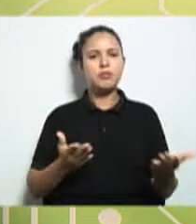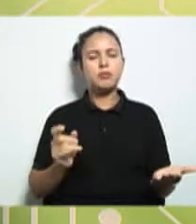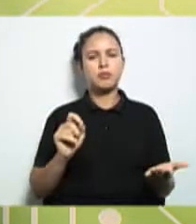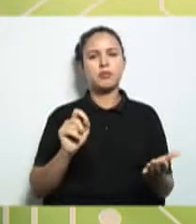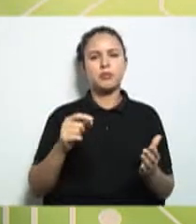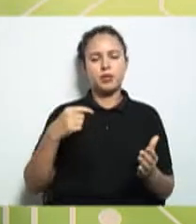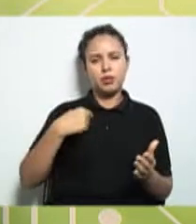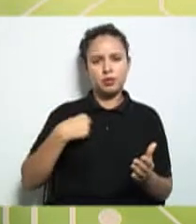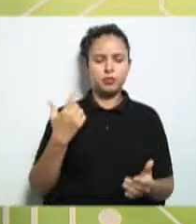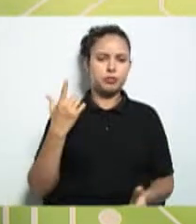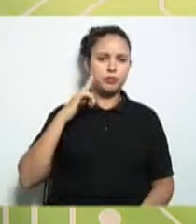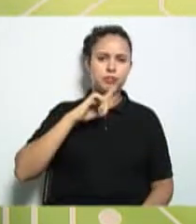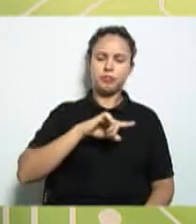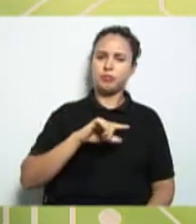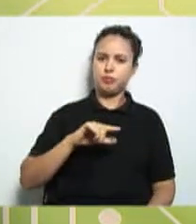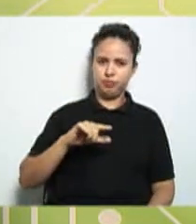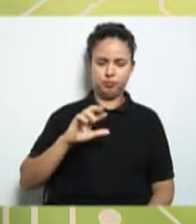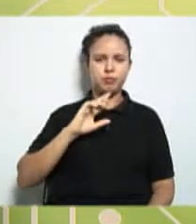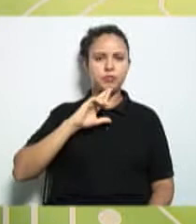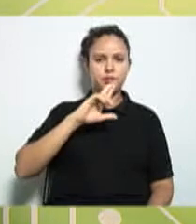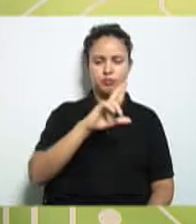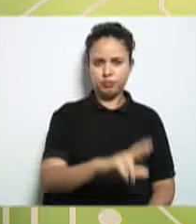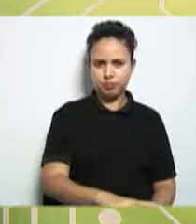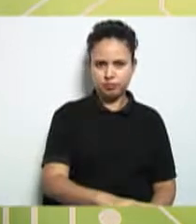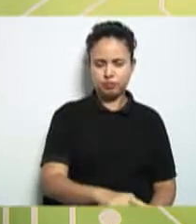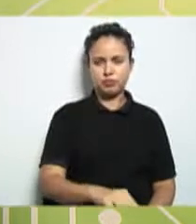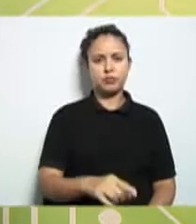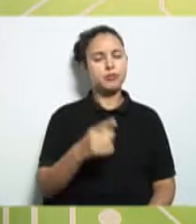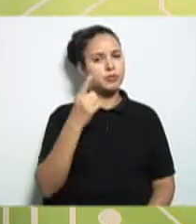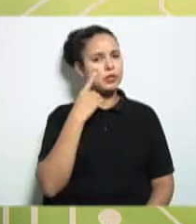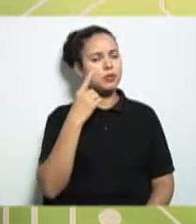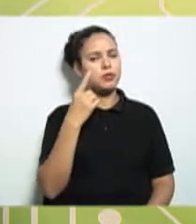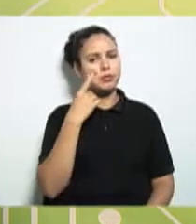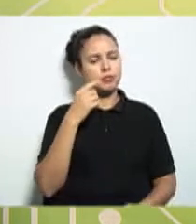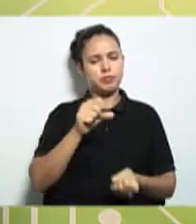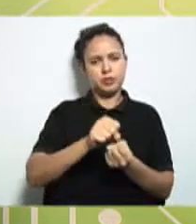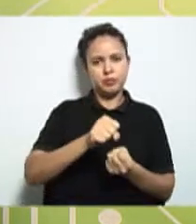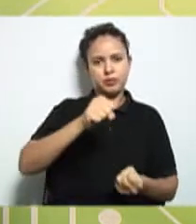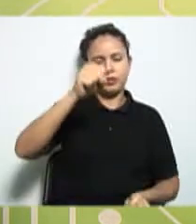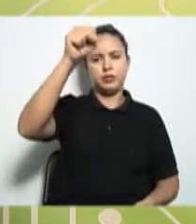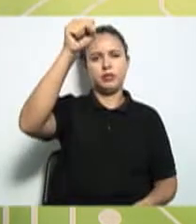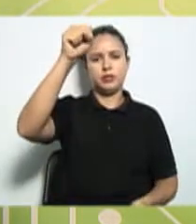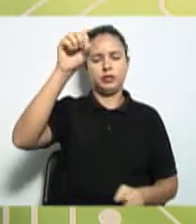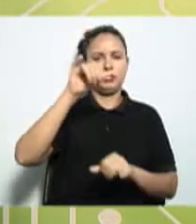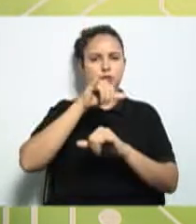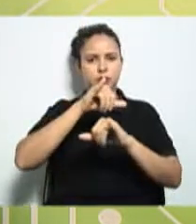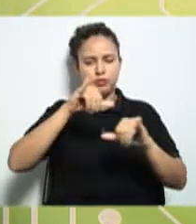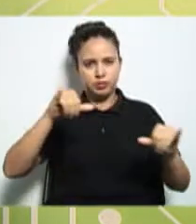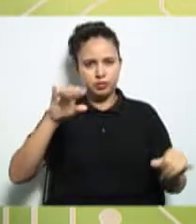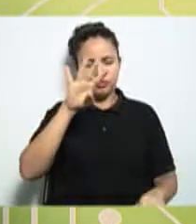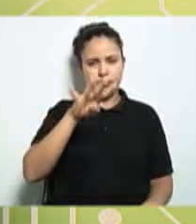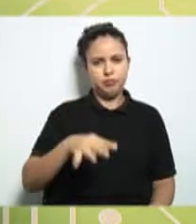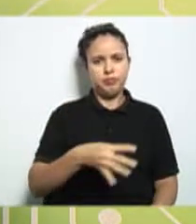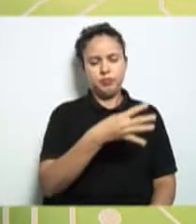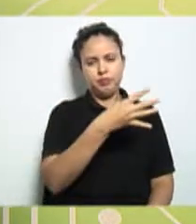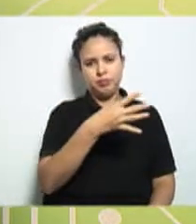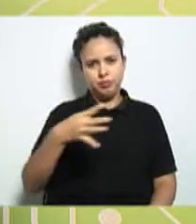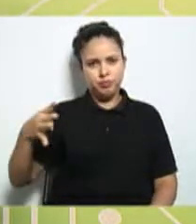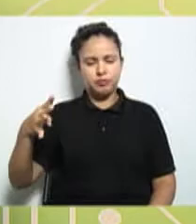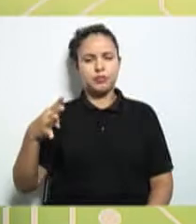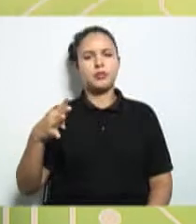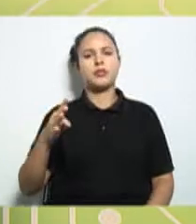eu consegui de resultado. E aí vocês viram que ele apresenta em forma de gráfico, né, professor,